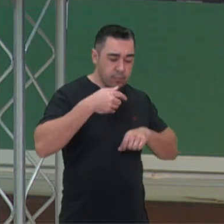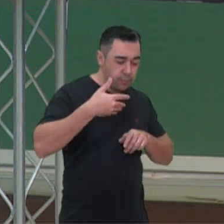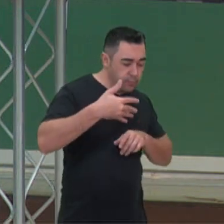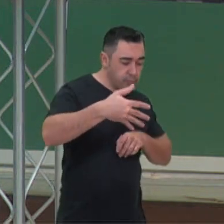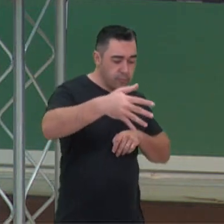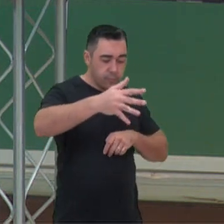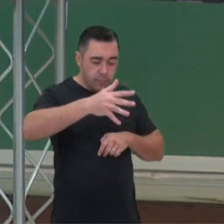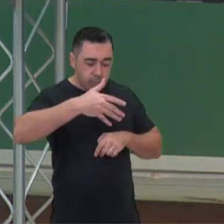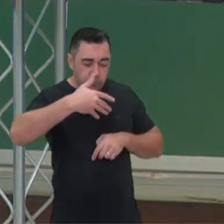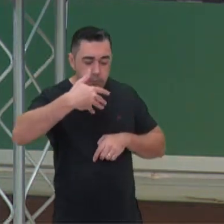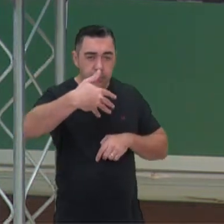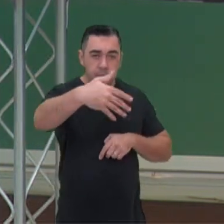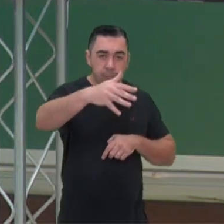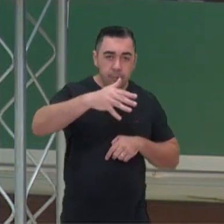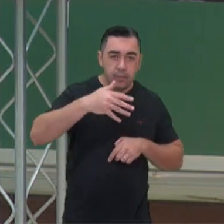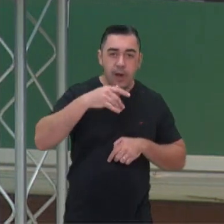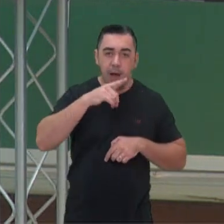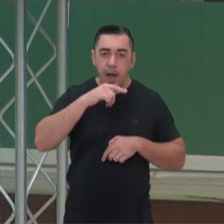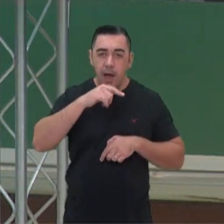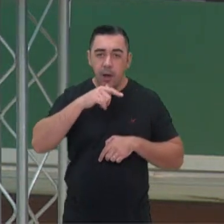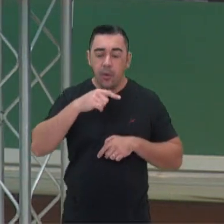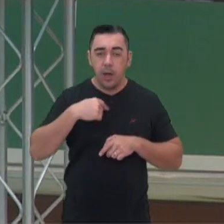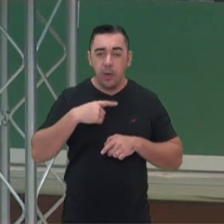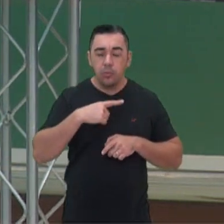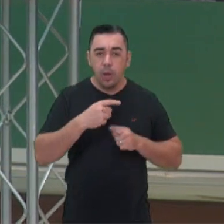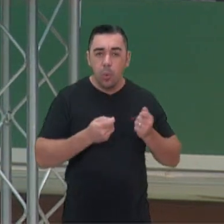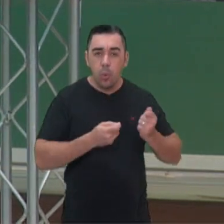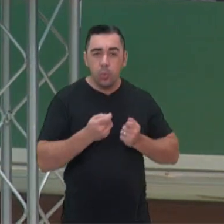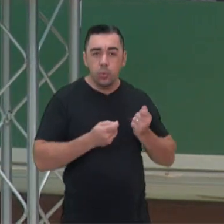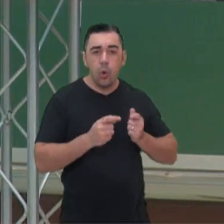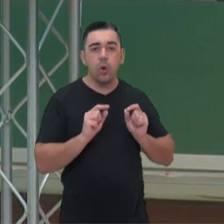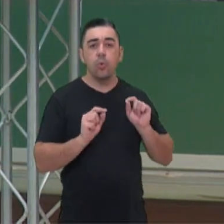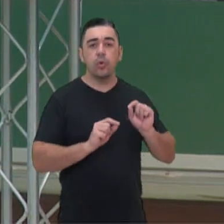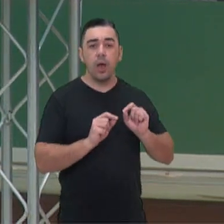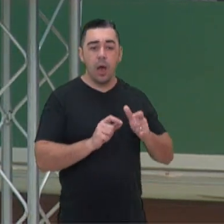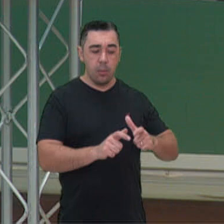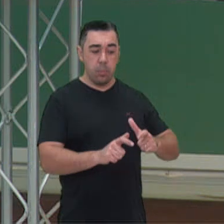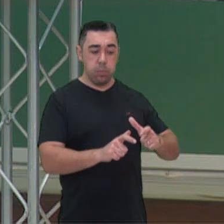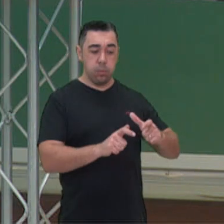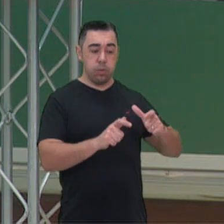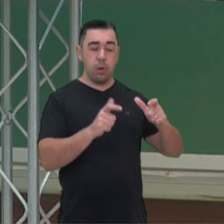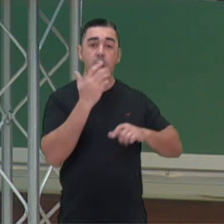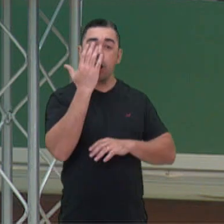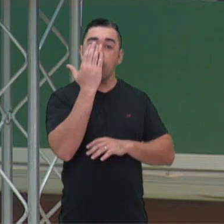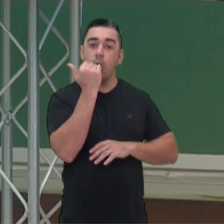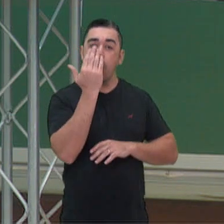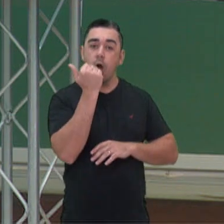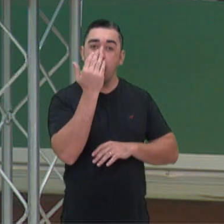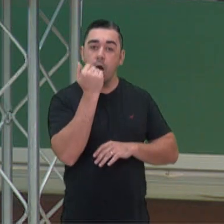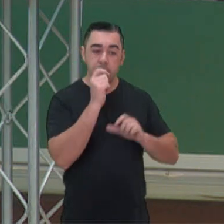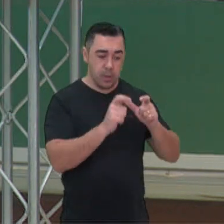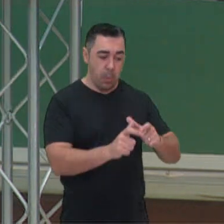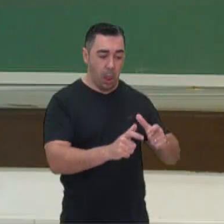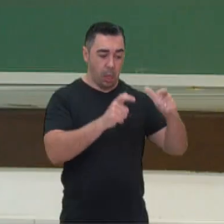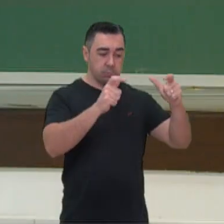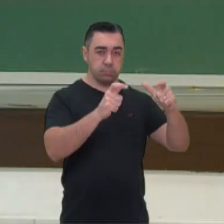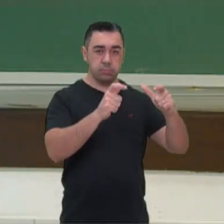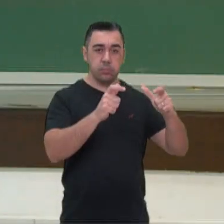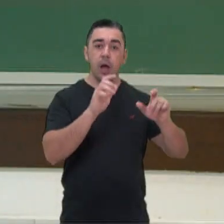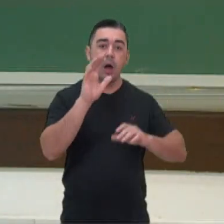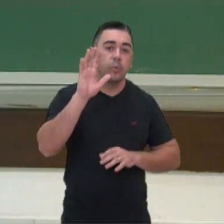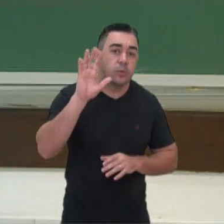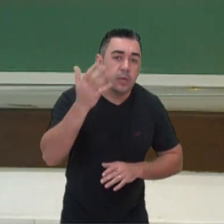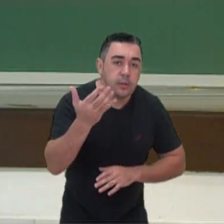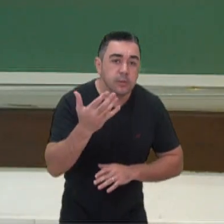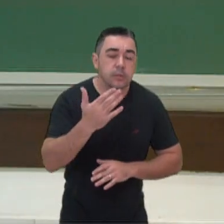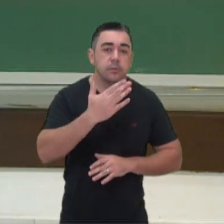se eu tinha este controle, eu aumentava a produção. Se eu aumento a produção de comida, o que acontece?